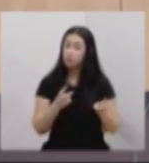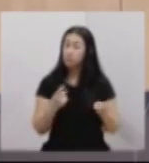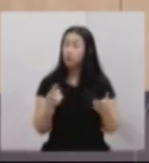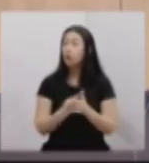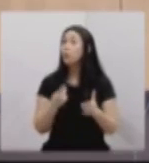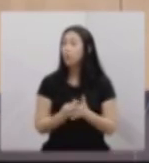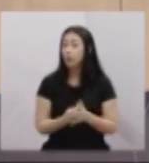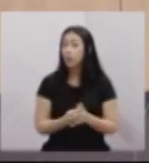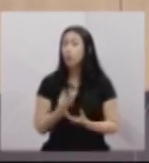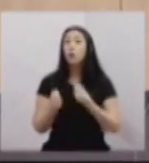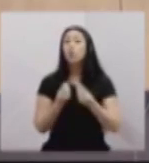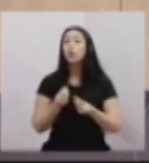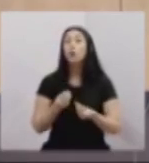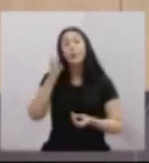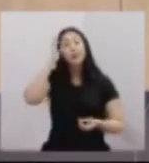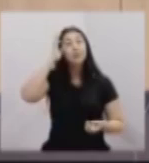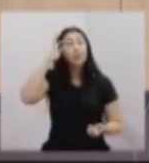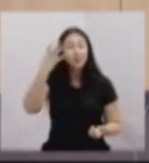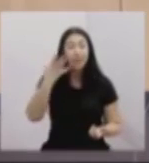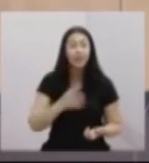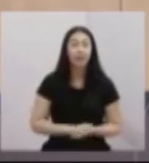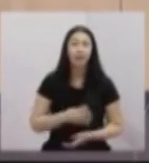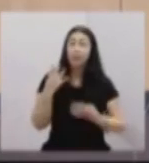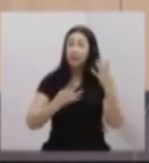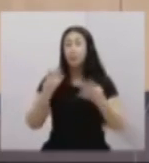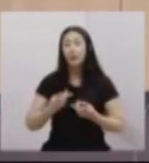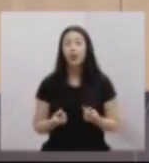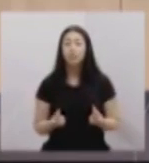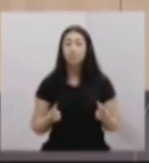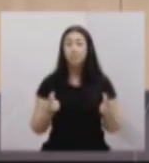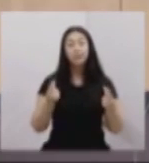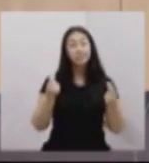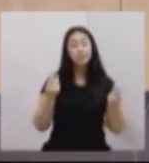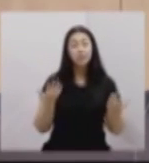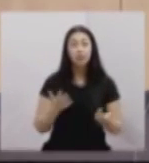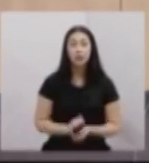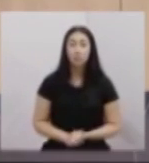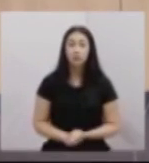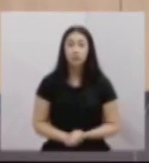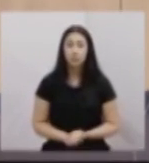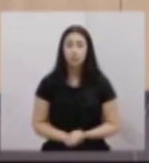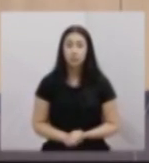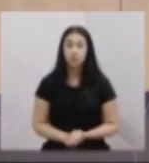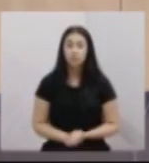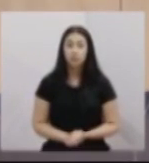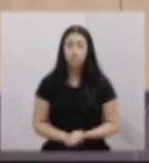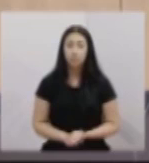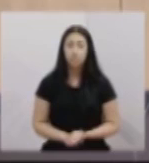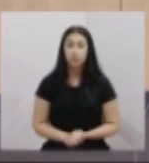quais serão os impactos, inclusive financeiros, face à necessária